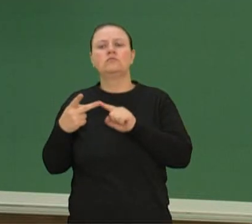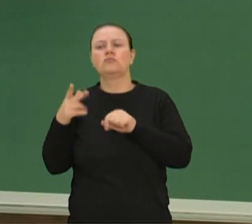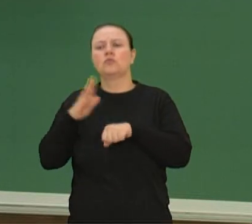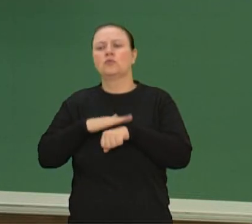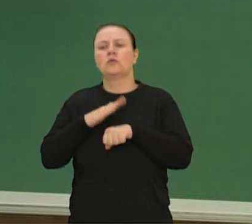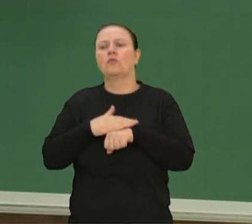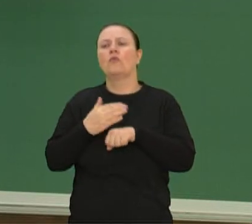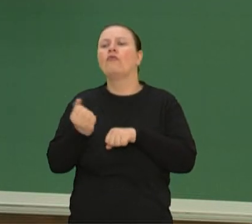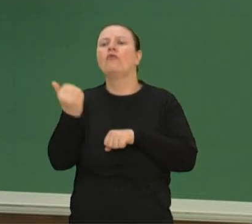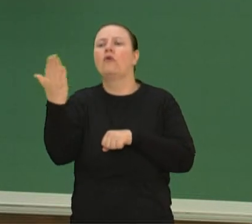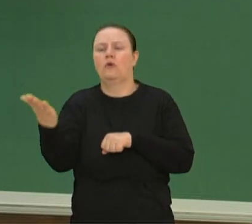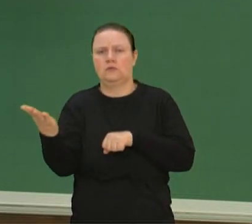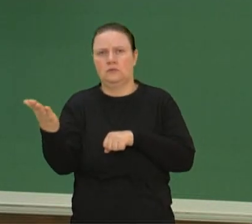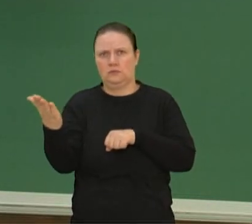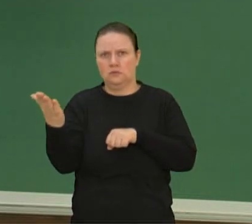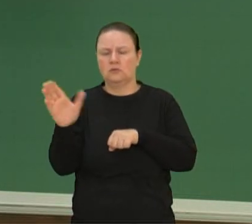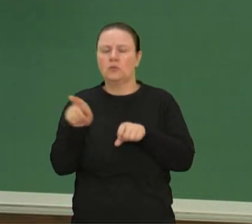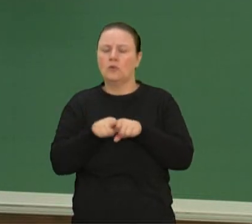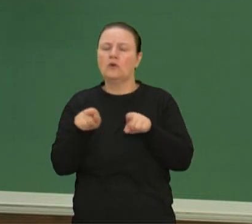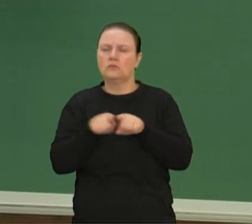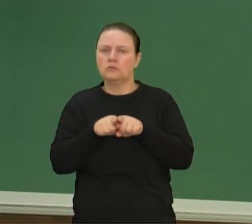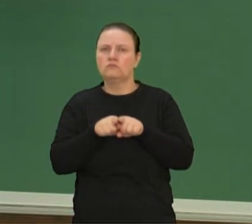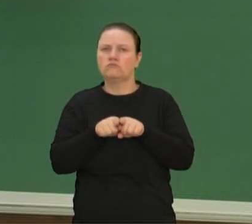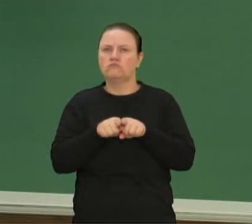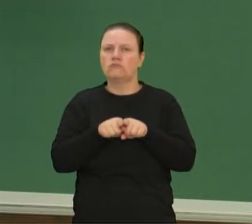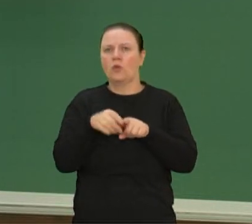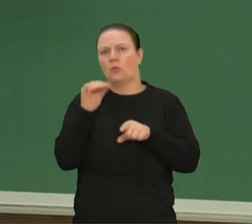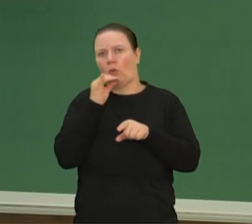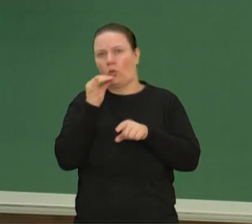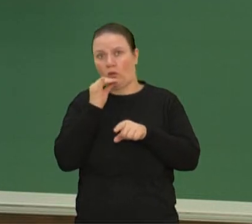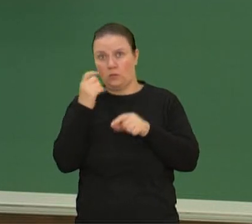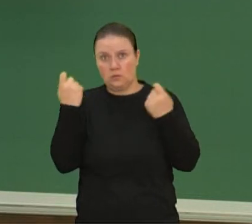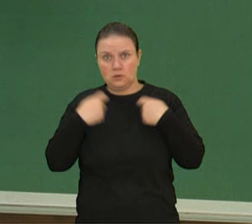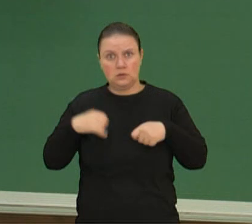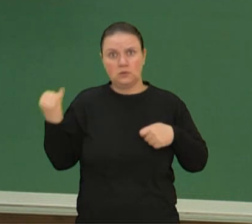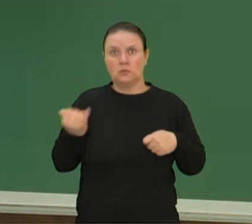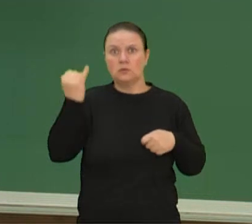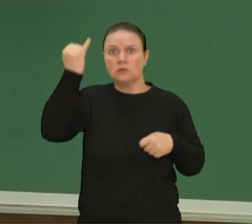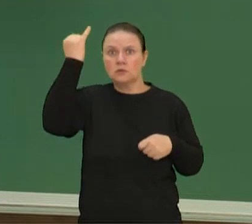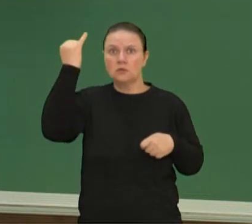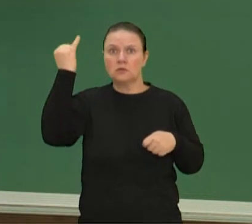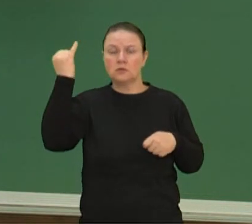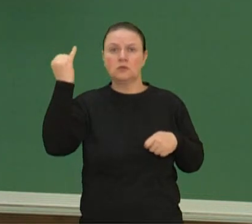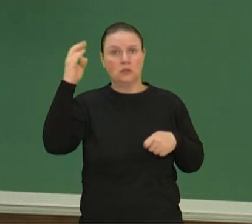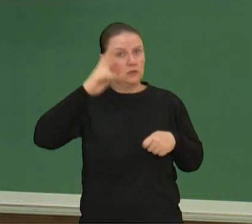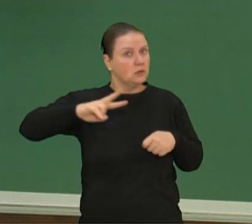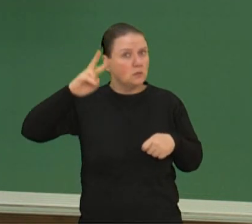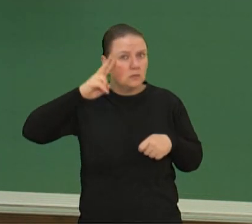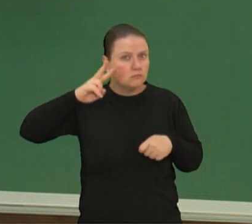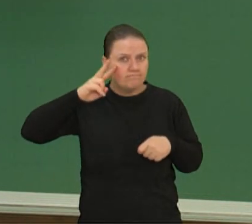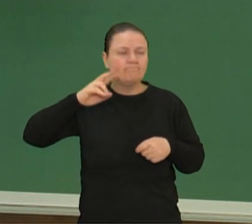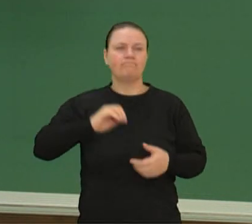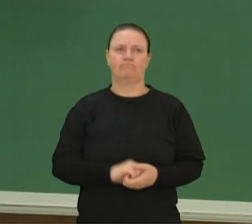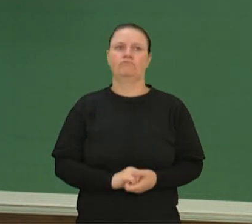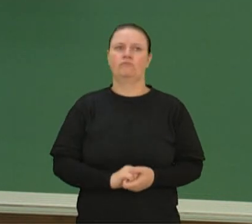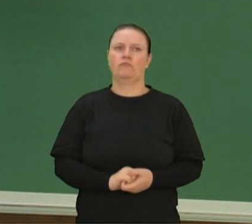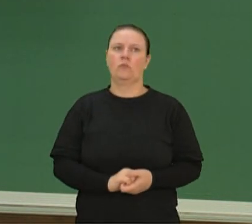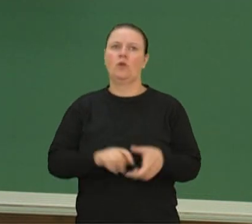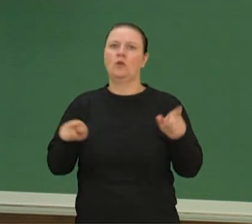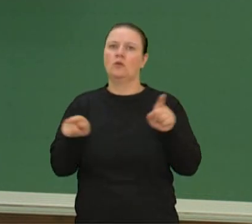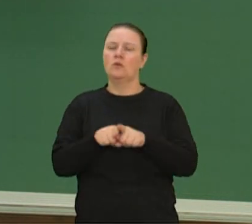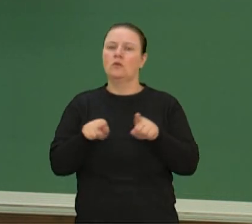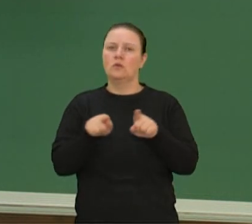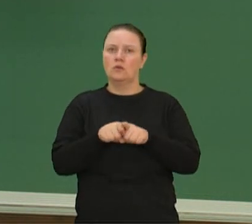já apontamos isso na aula anterior e vamos retomar porque é importante que isso fique bem marcado para você. Então, importante, porém,